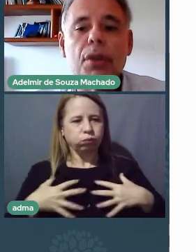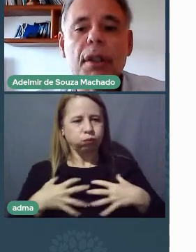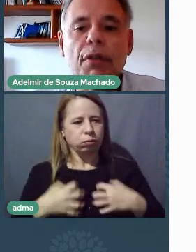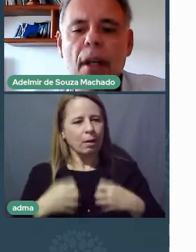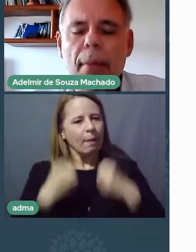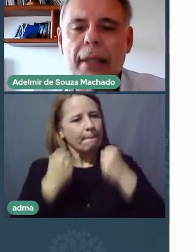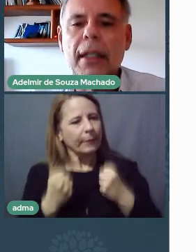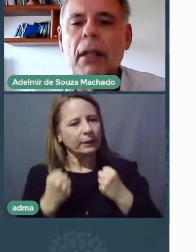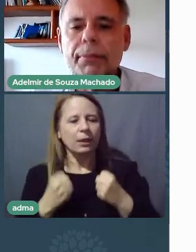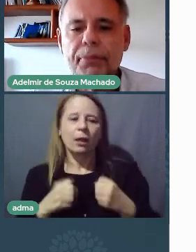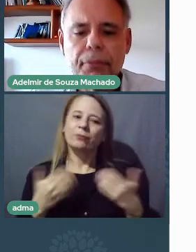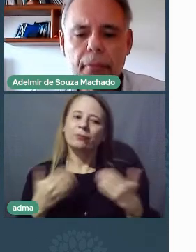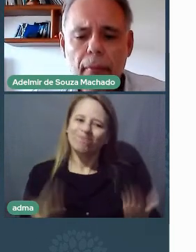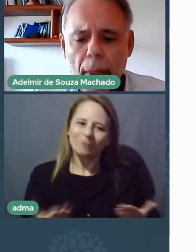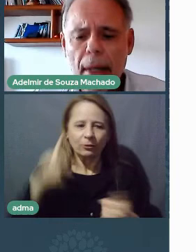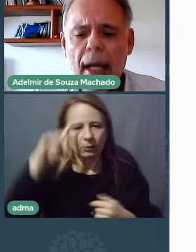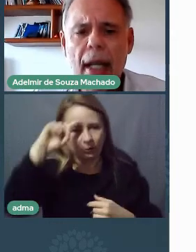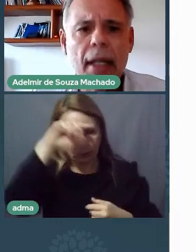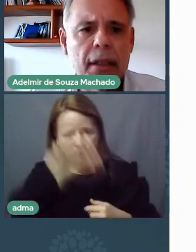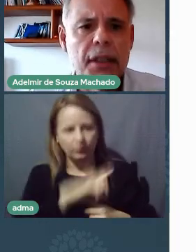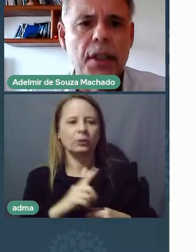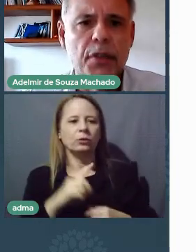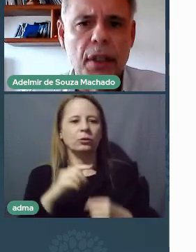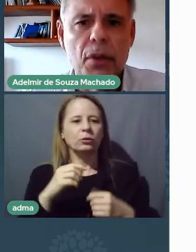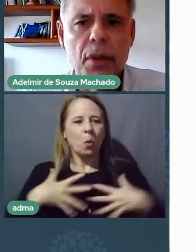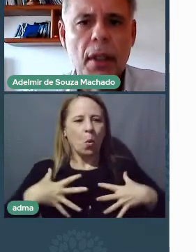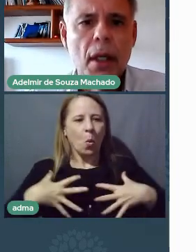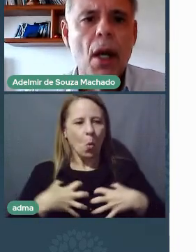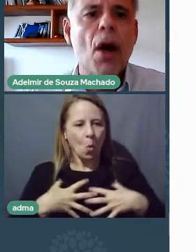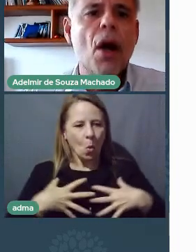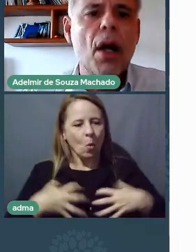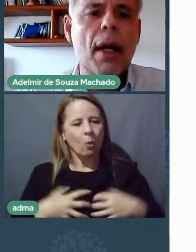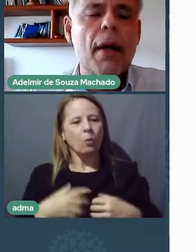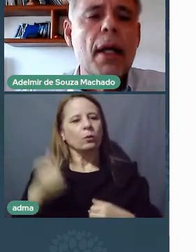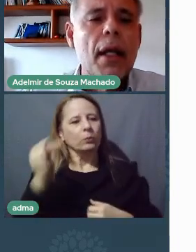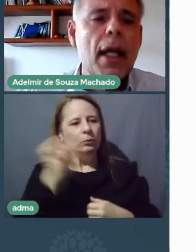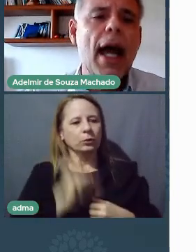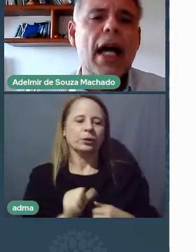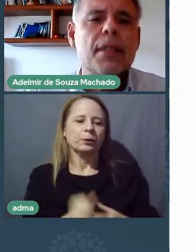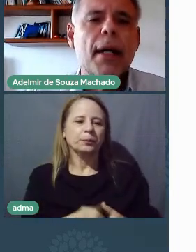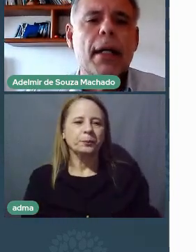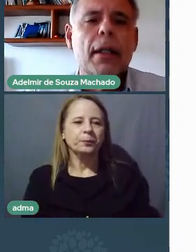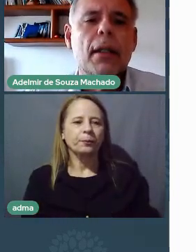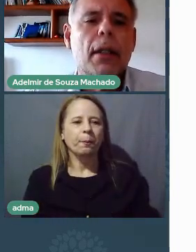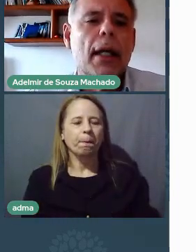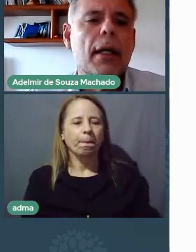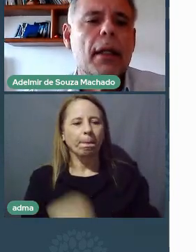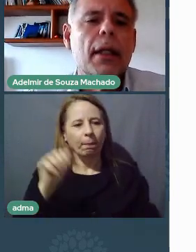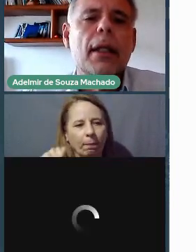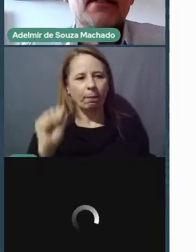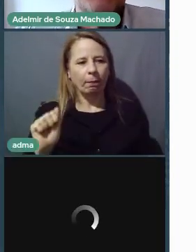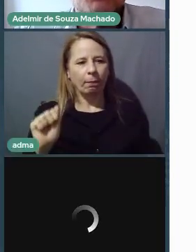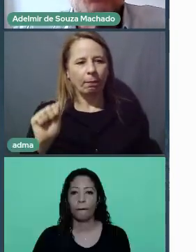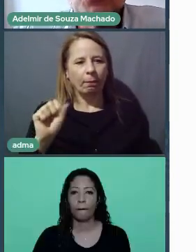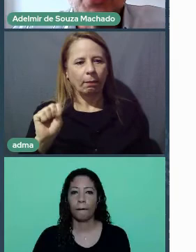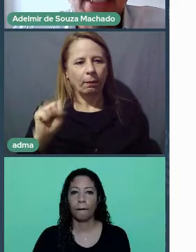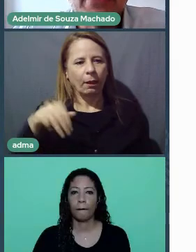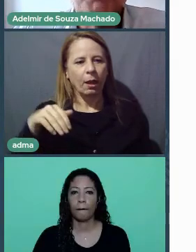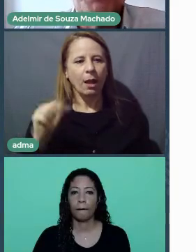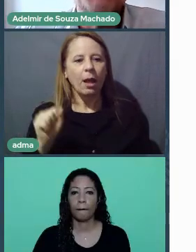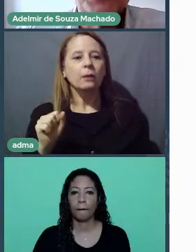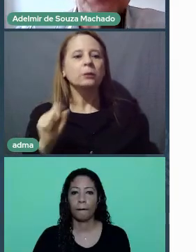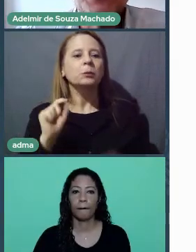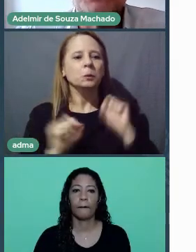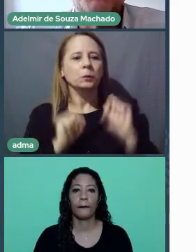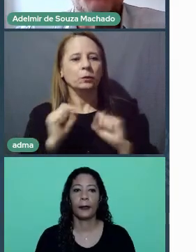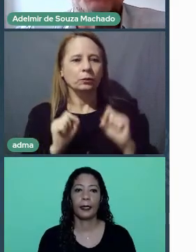um fator de inflamação para esses indivíduos. Ora, e a asma não